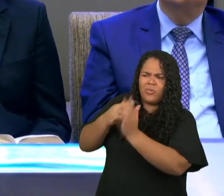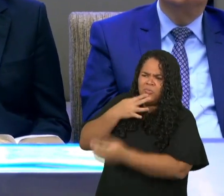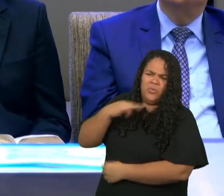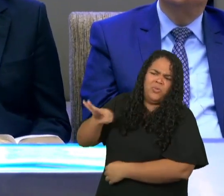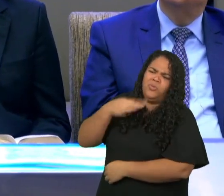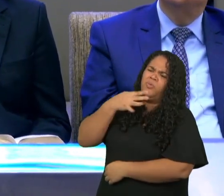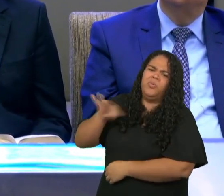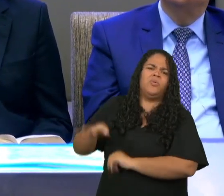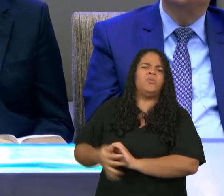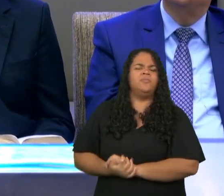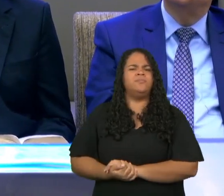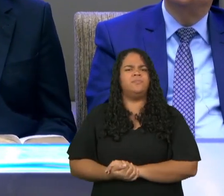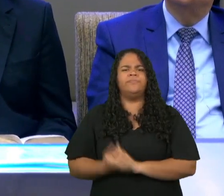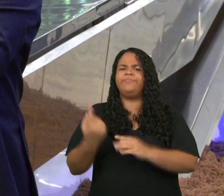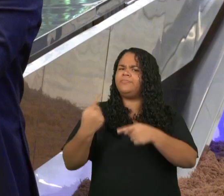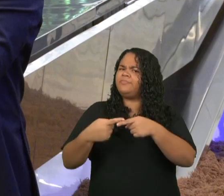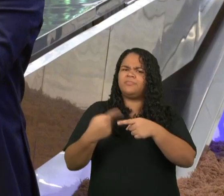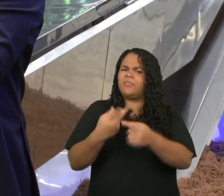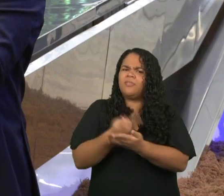dizer assim: